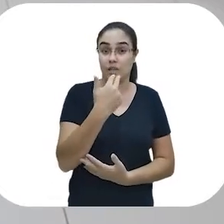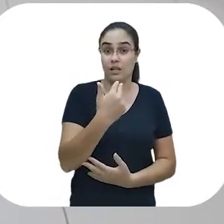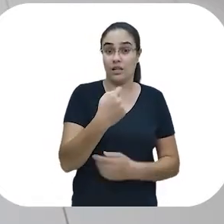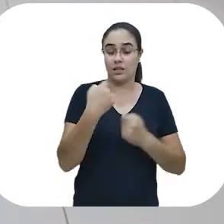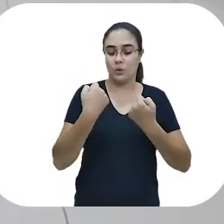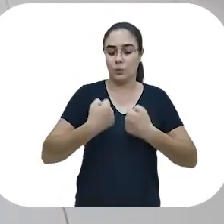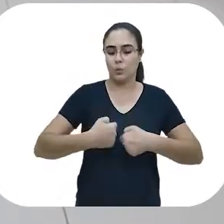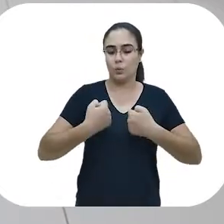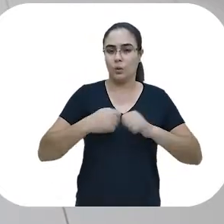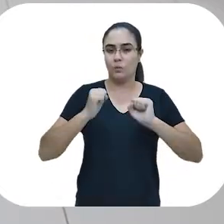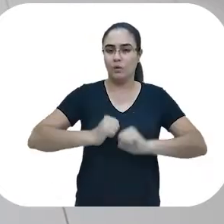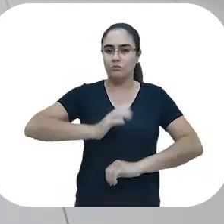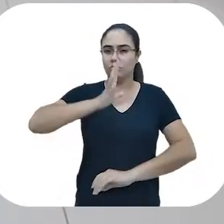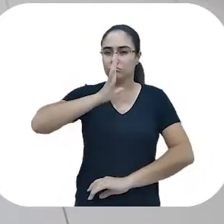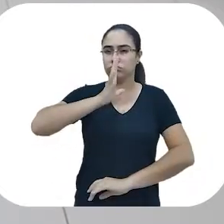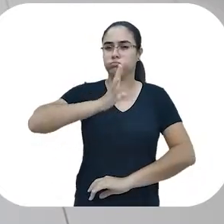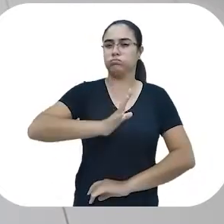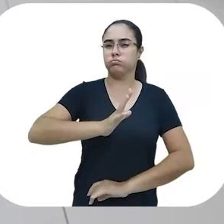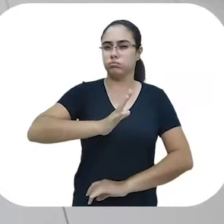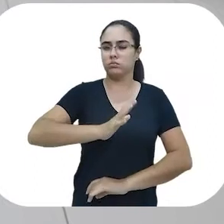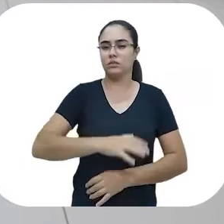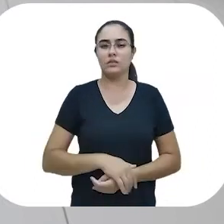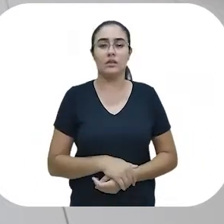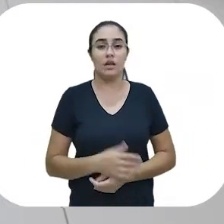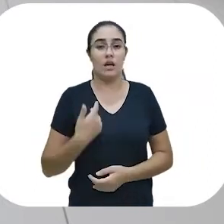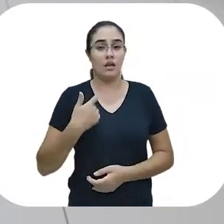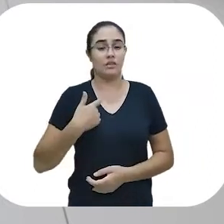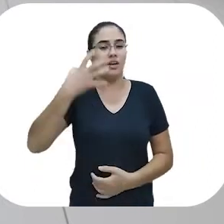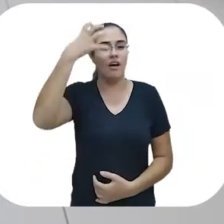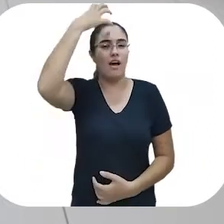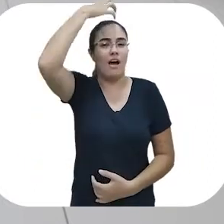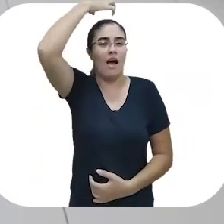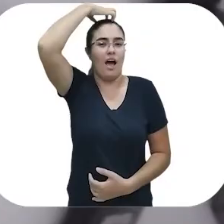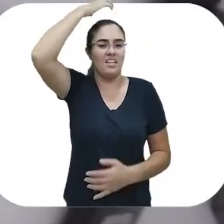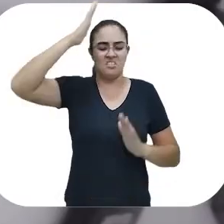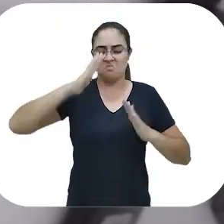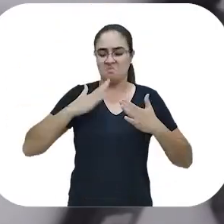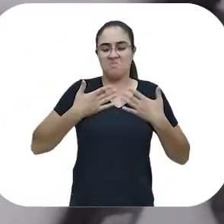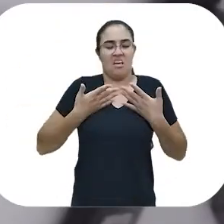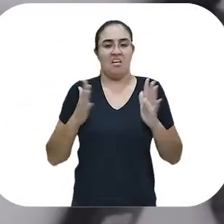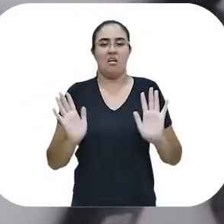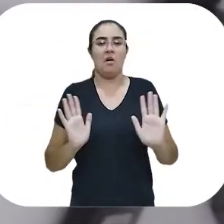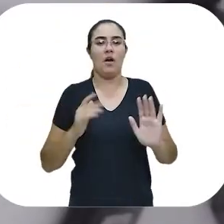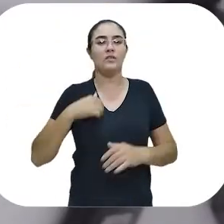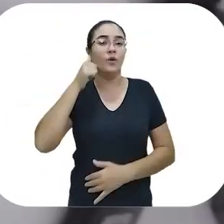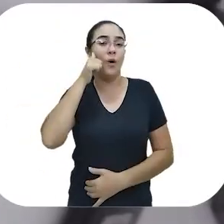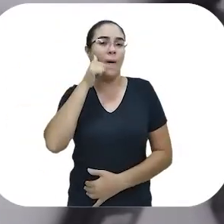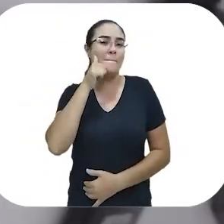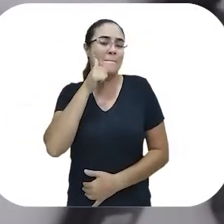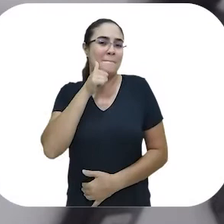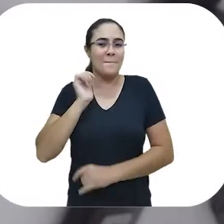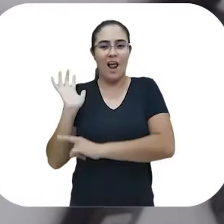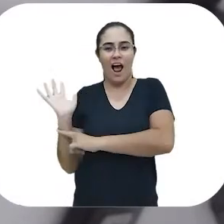afiada. Sou rainha raiz que não se assusta, uma mulher artista em pedra bruta,